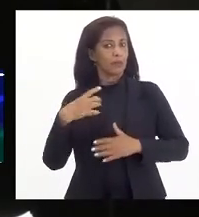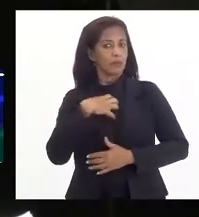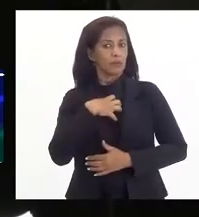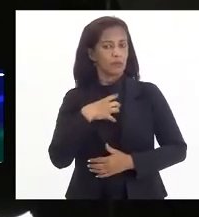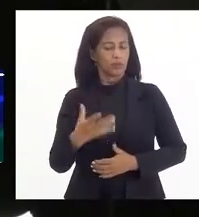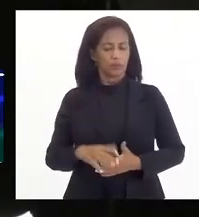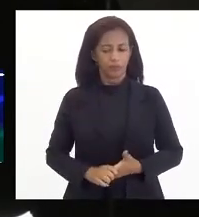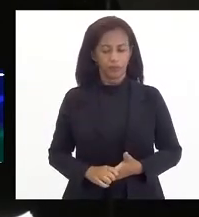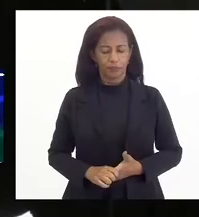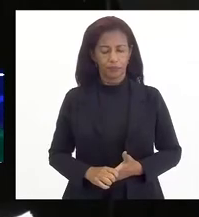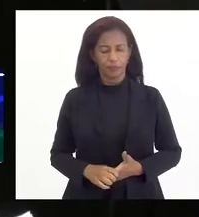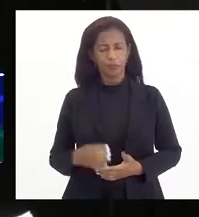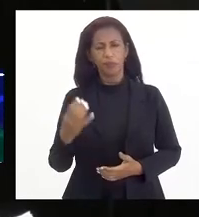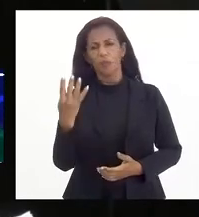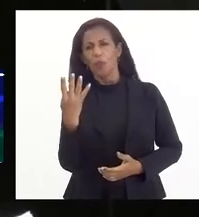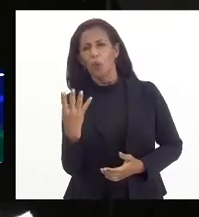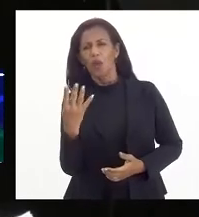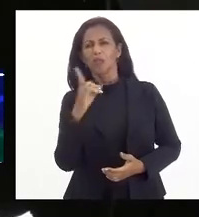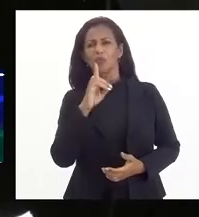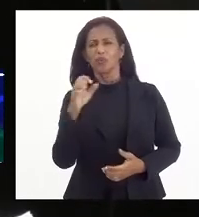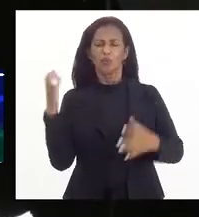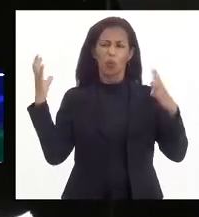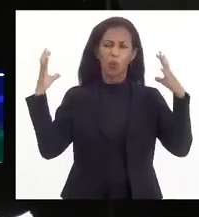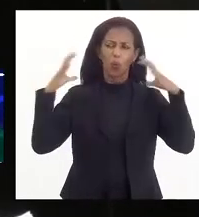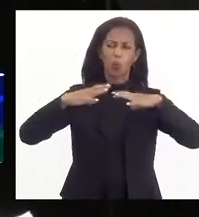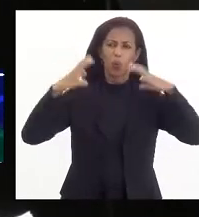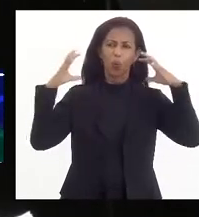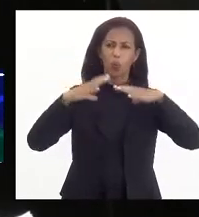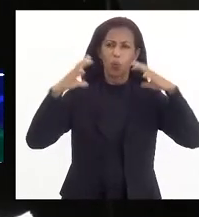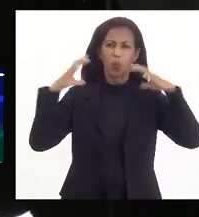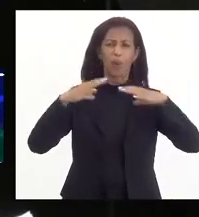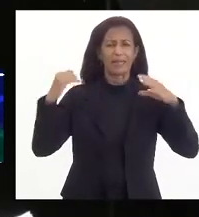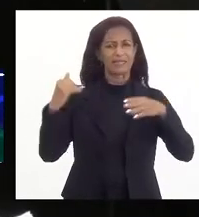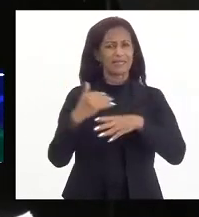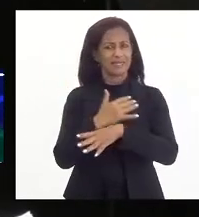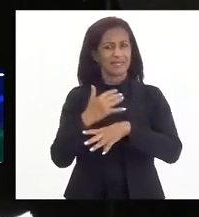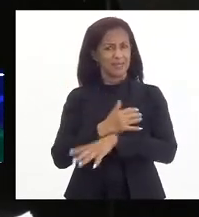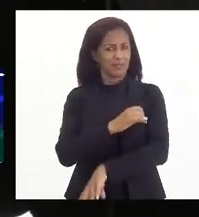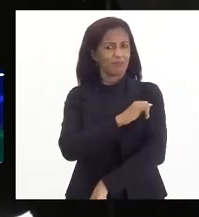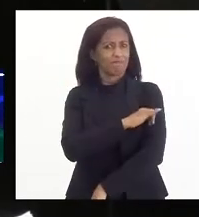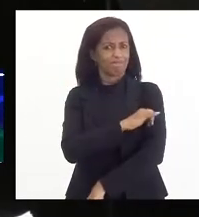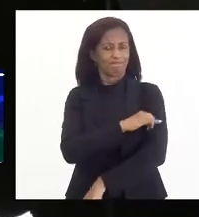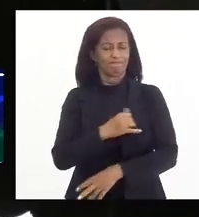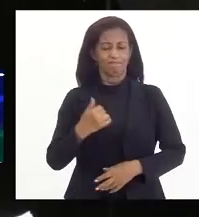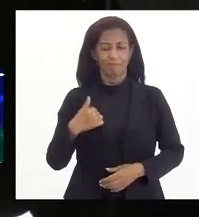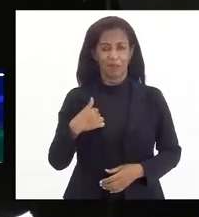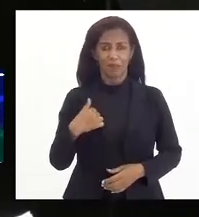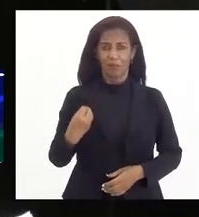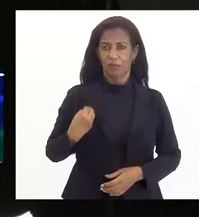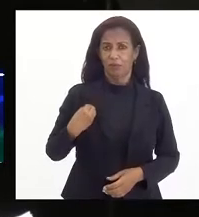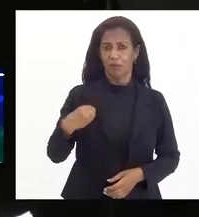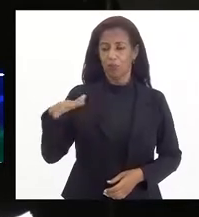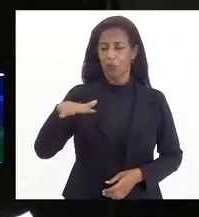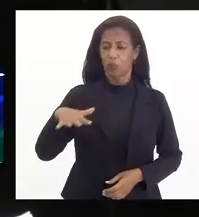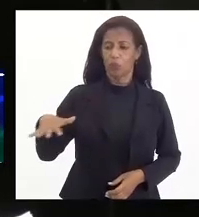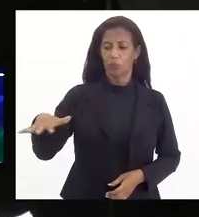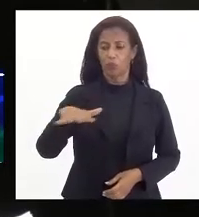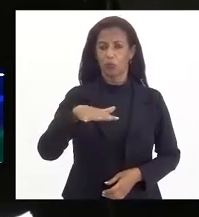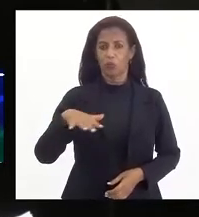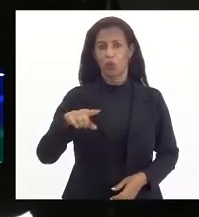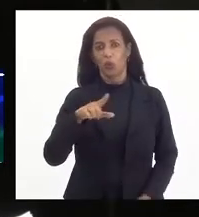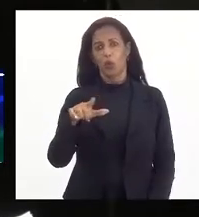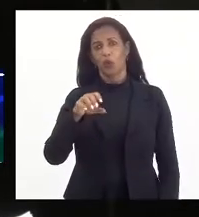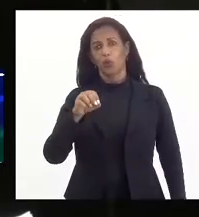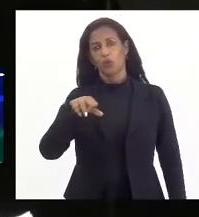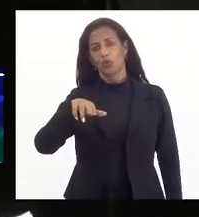Nos últimos quatro dias choveu intensamente na nossa cidade eu sou de uma região da cidade de Janeiro